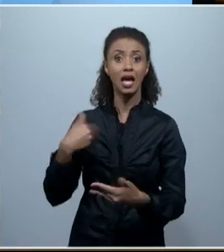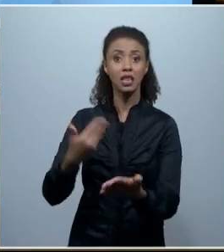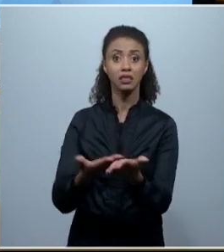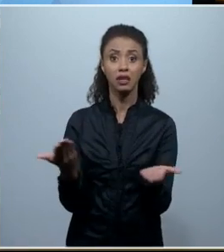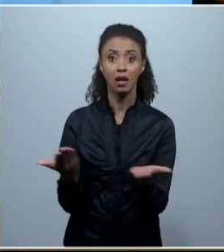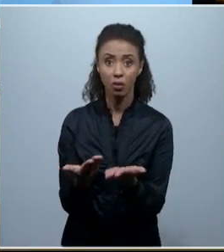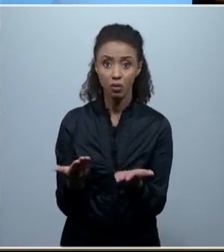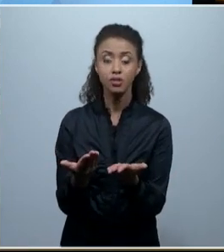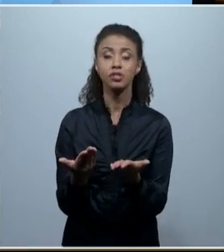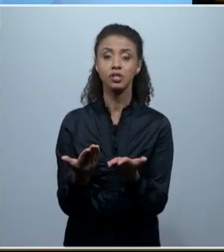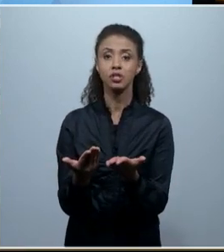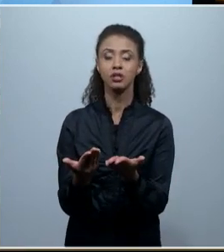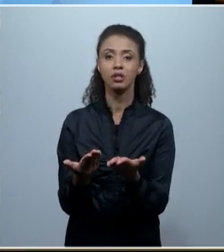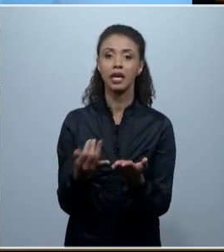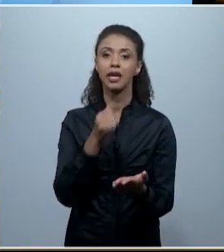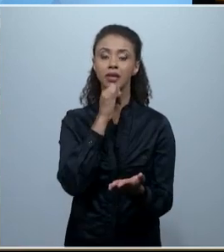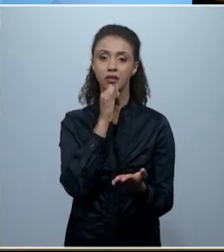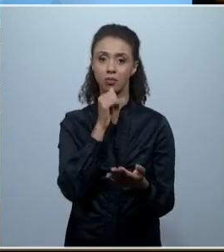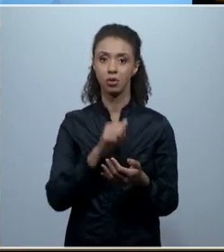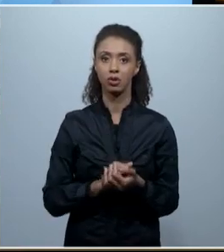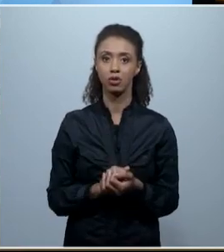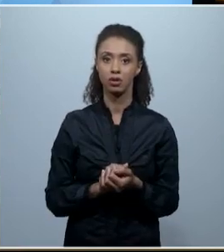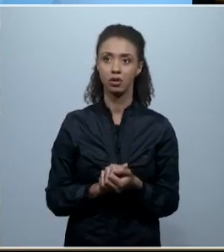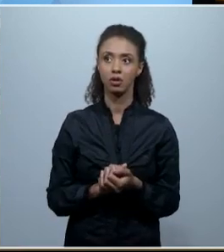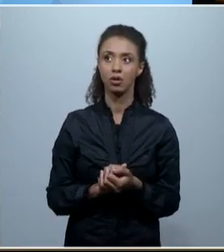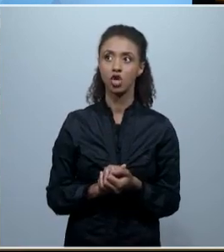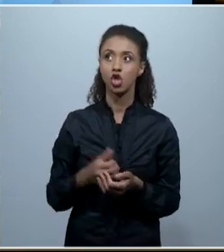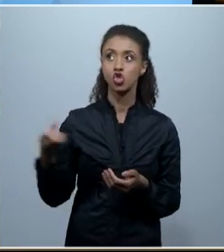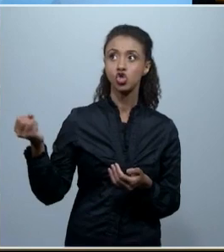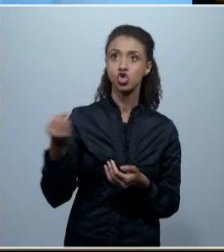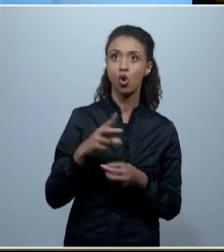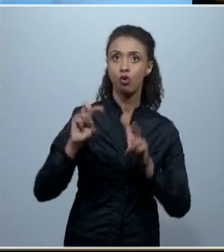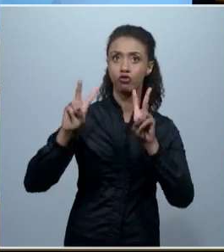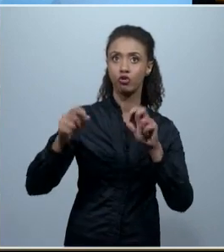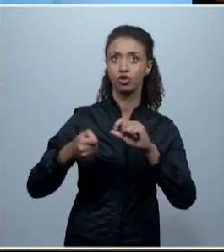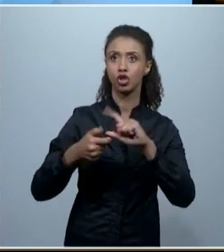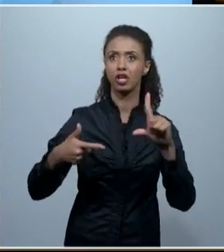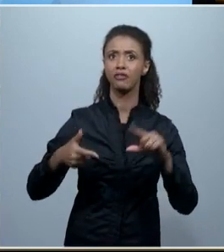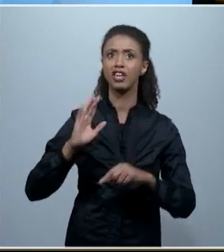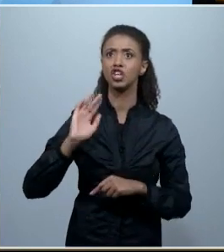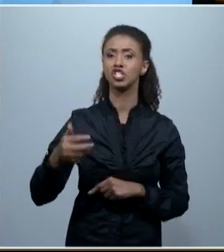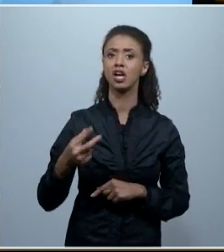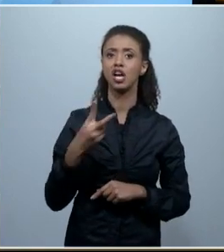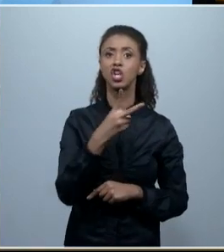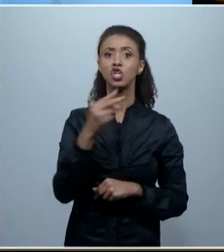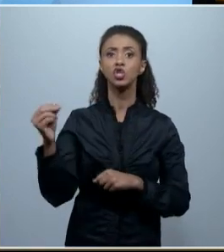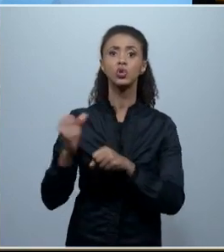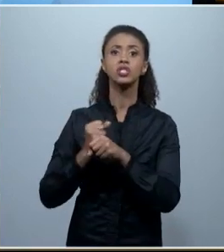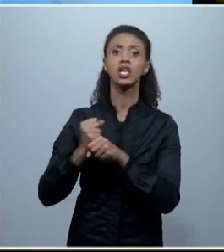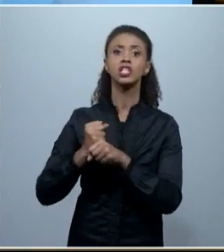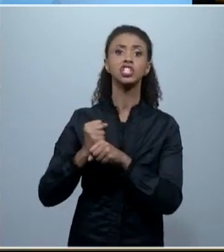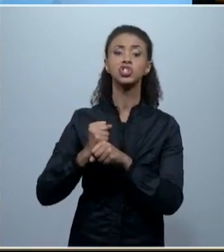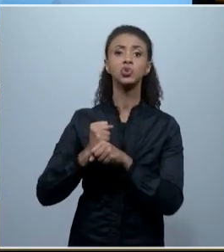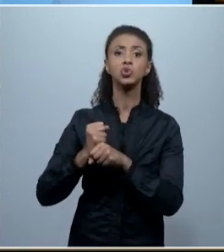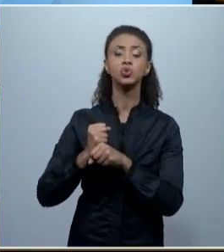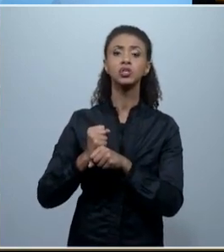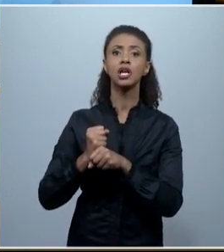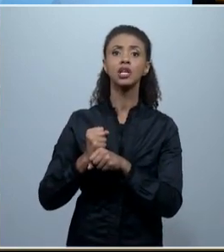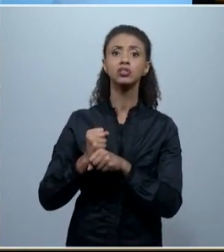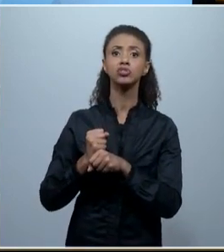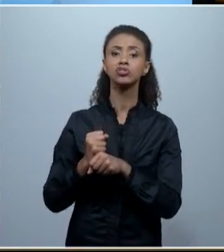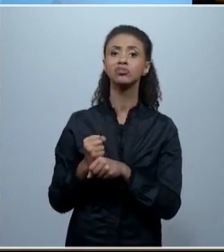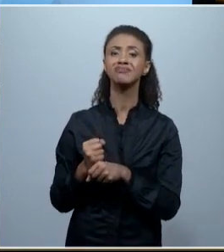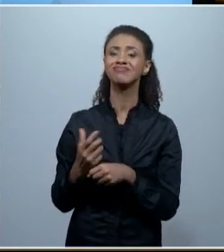muitas vezes na matemática de dois séculos atrás às vezes você pega matemática de 12 séculos atrás ela é super difícil de ler a